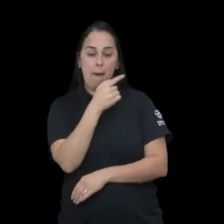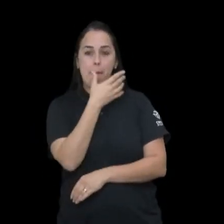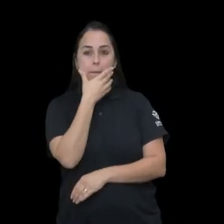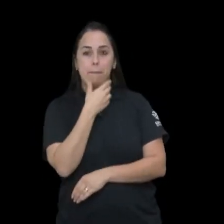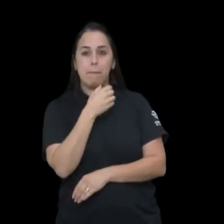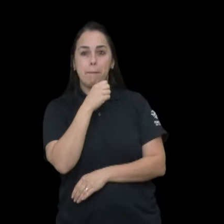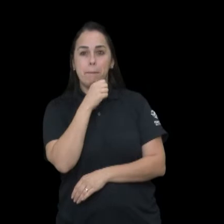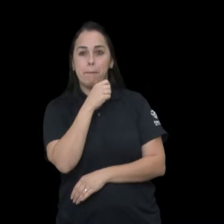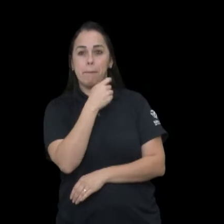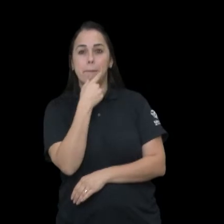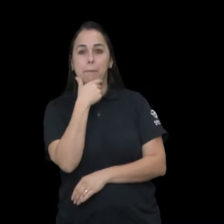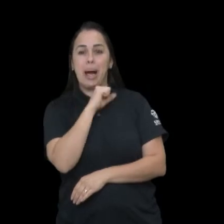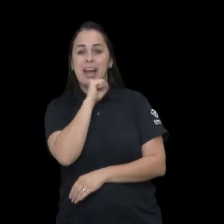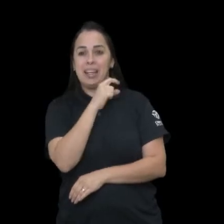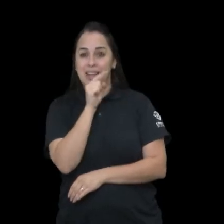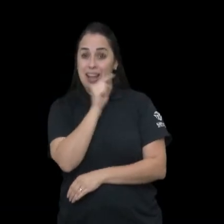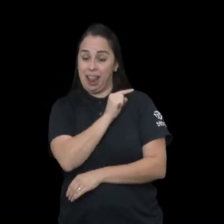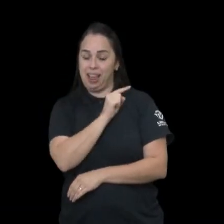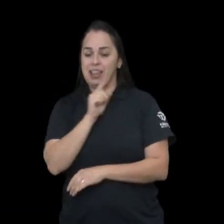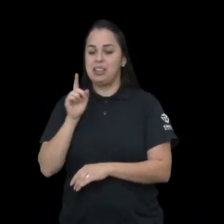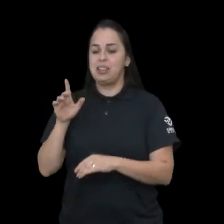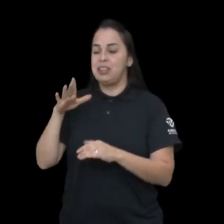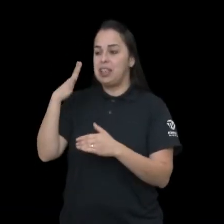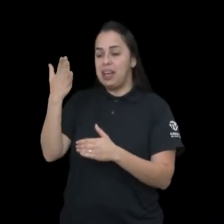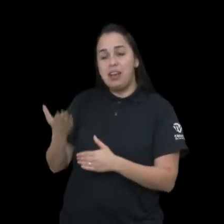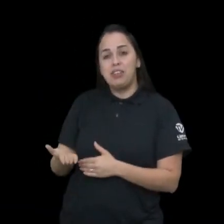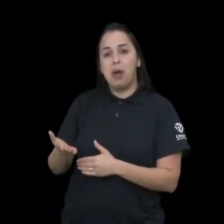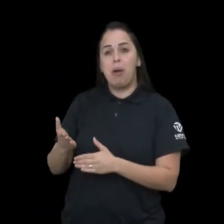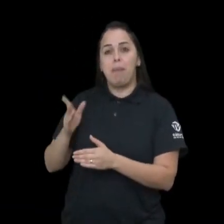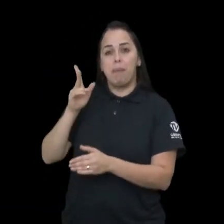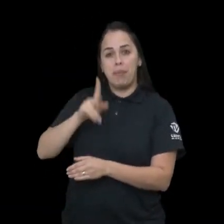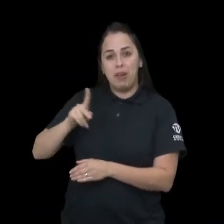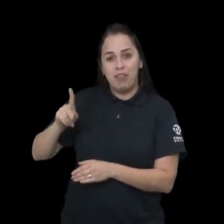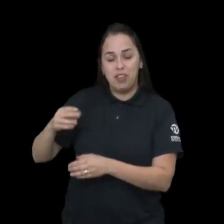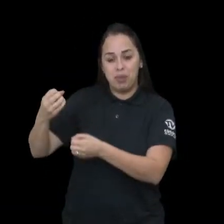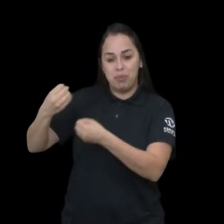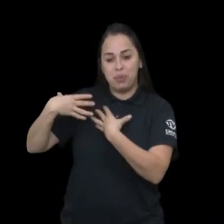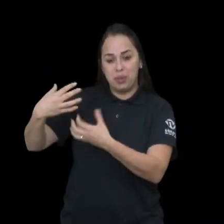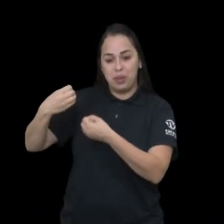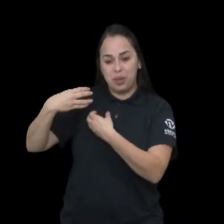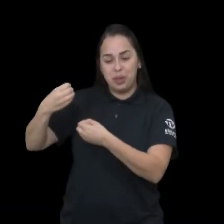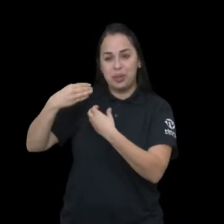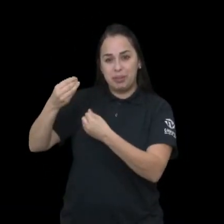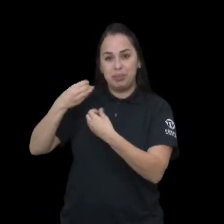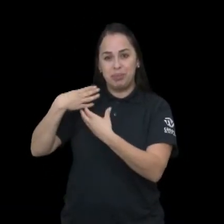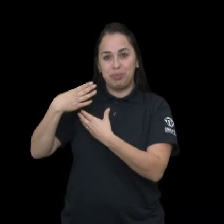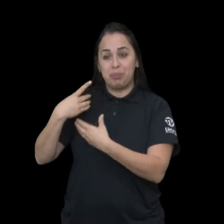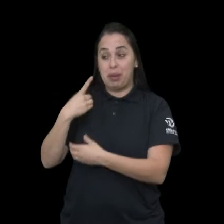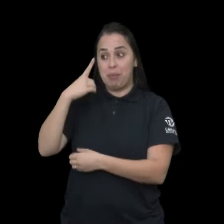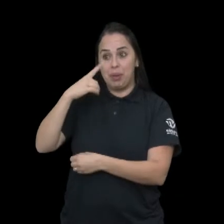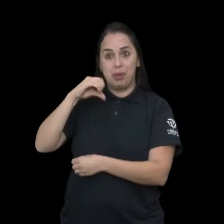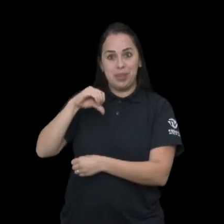Dr. Ricardo Mendes Trindade, que foi um grande professor a mim quando eu entrei na prefeitura, em 1999. O senhor